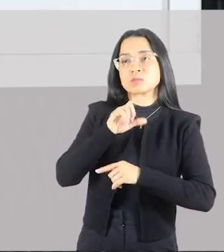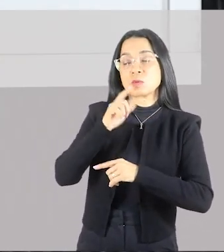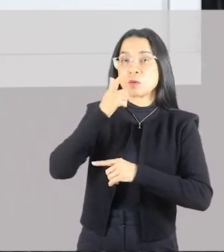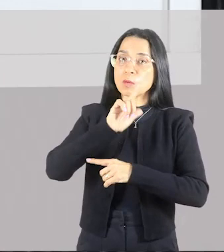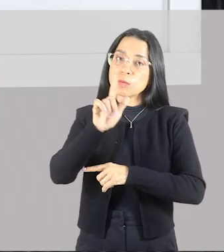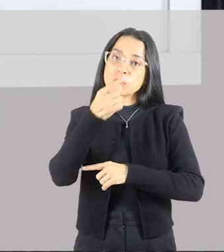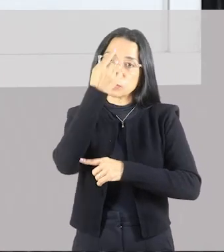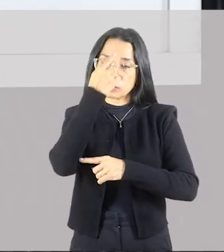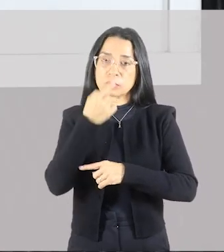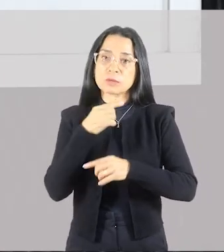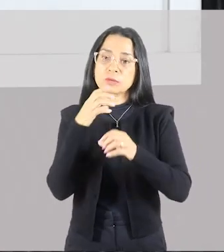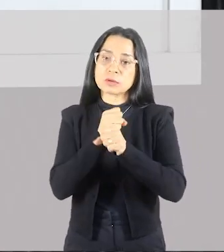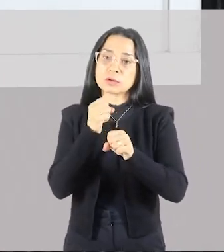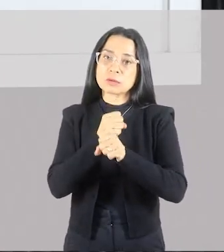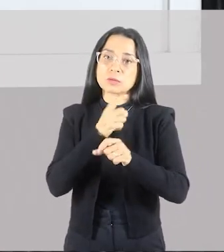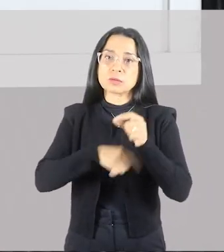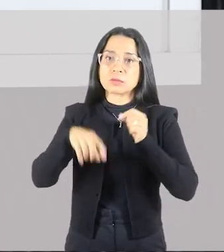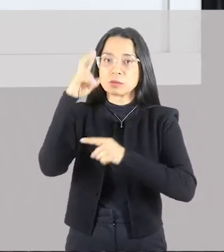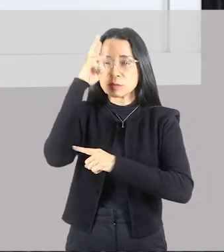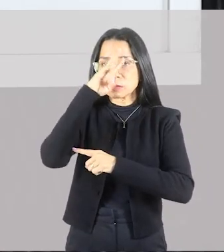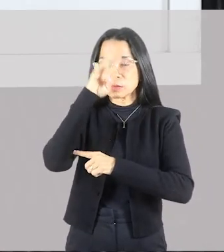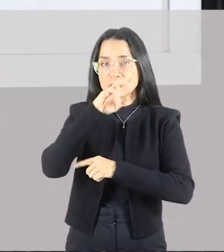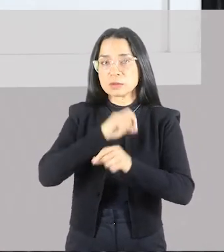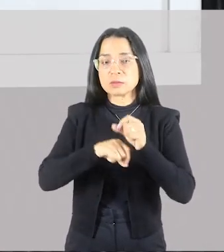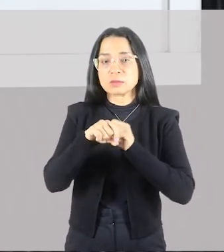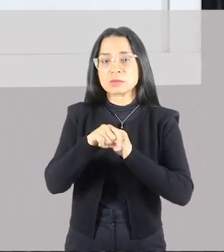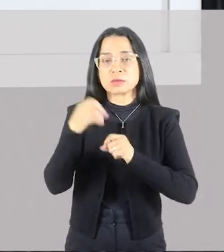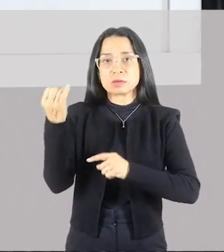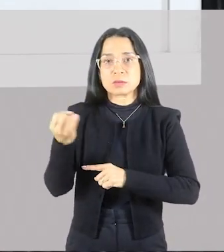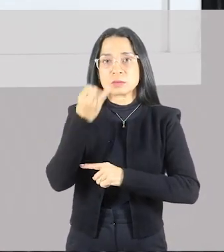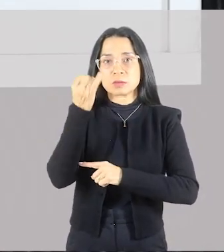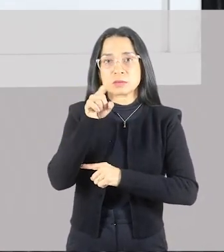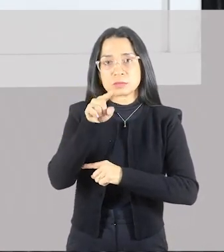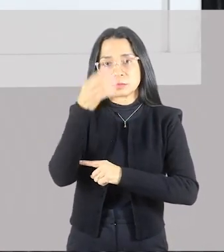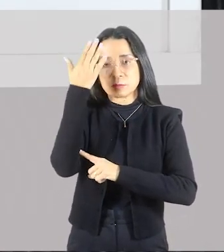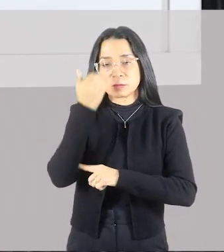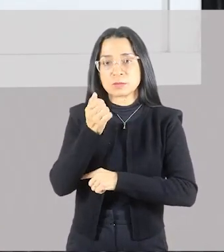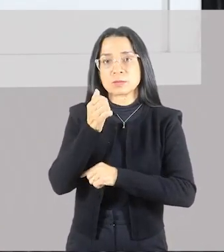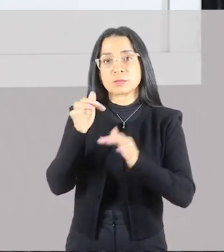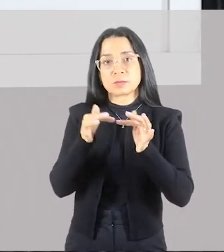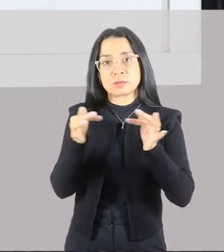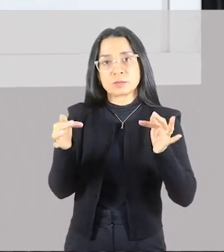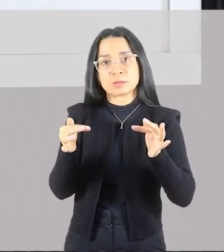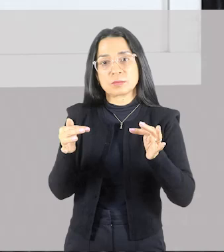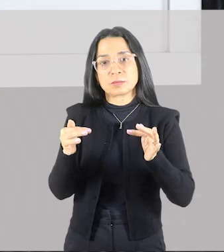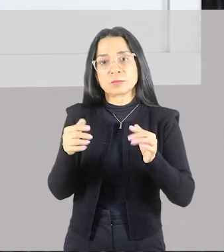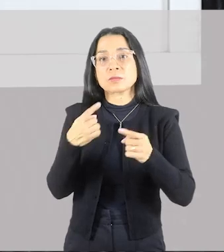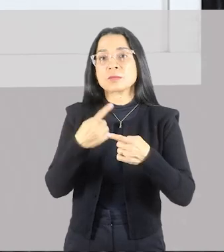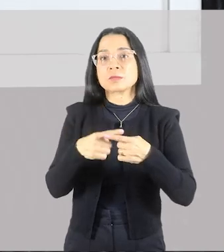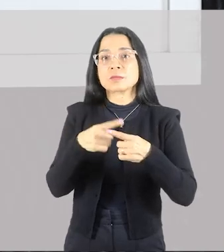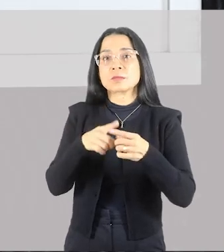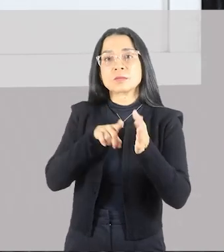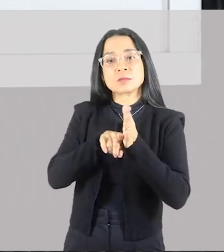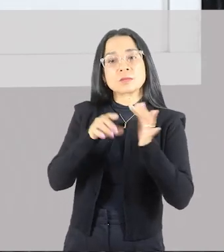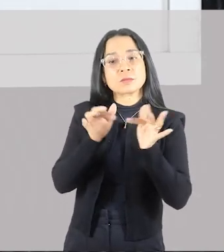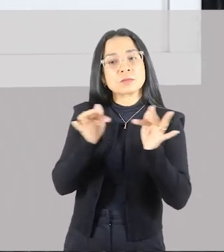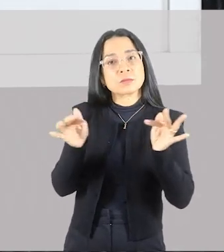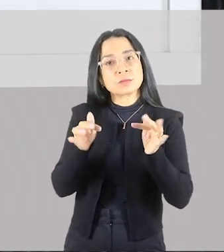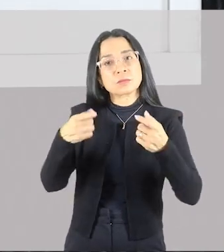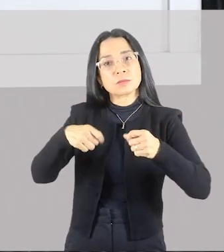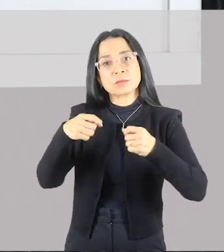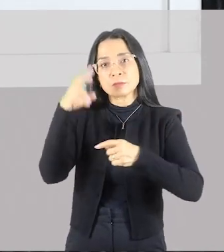lembrar, calcule, né, lembre que é importante você saber essas fórmulas. Quer dizer, a questão é simples, você tem que lembrar das